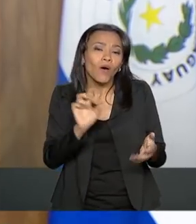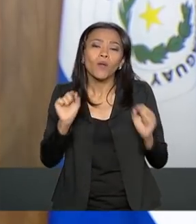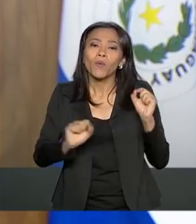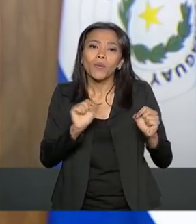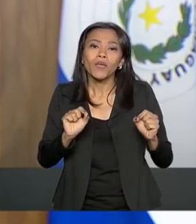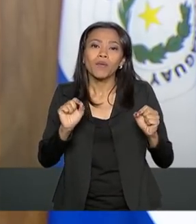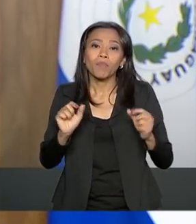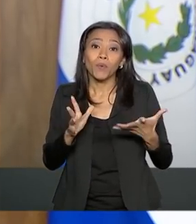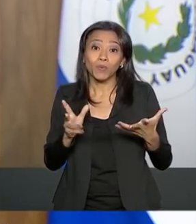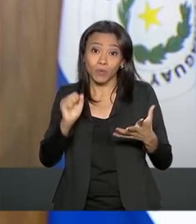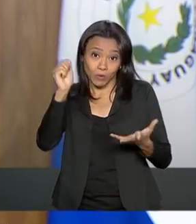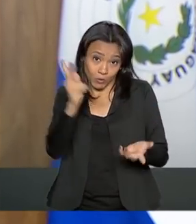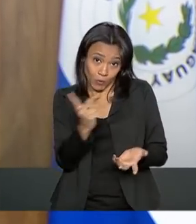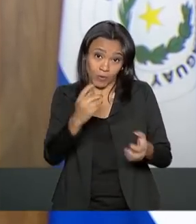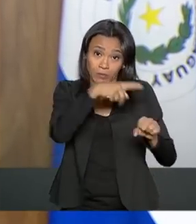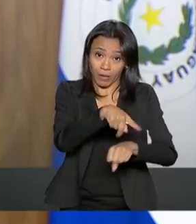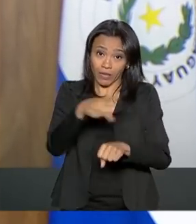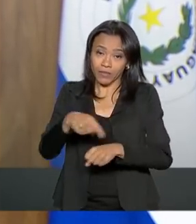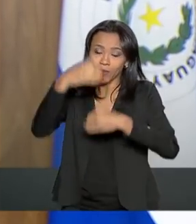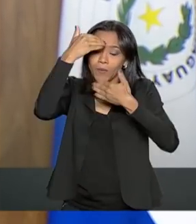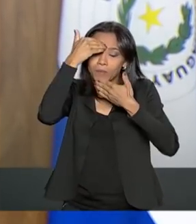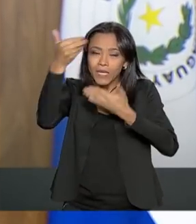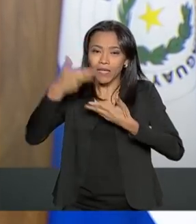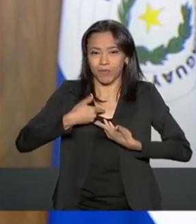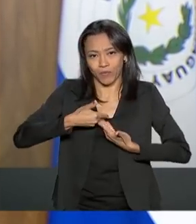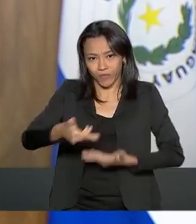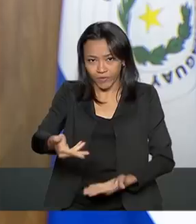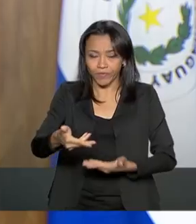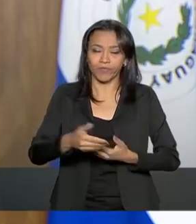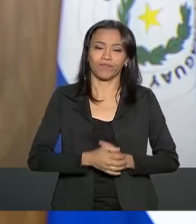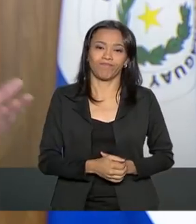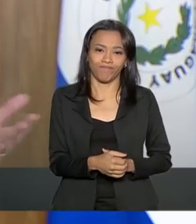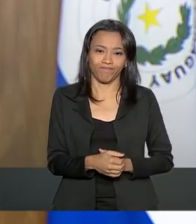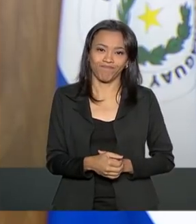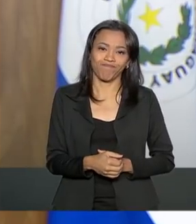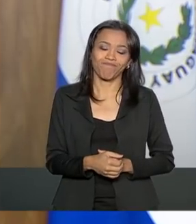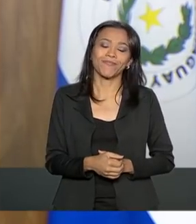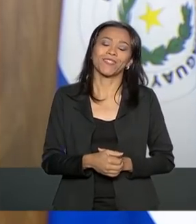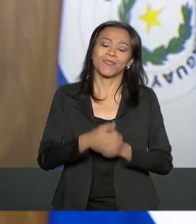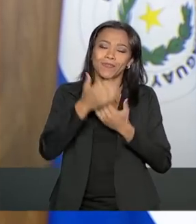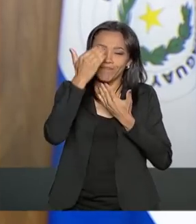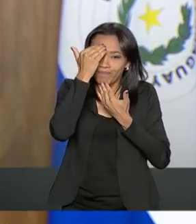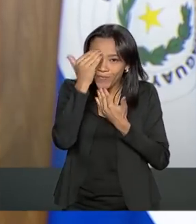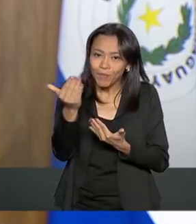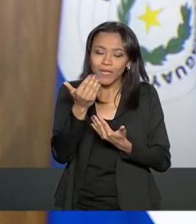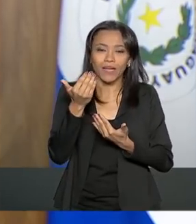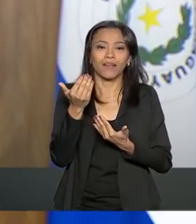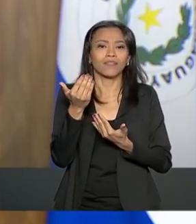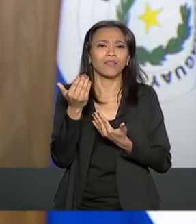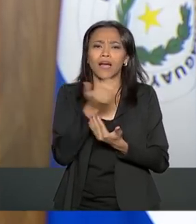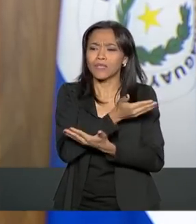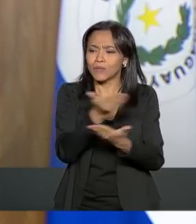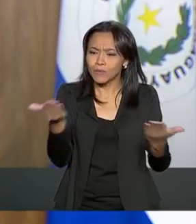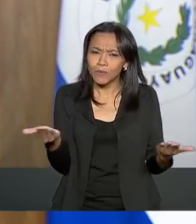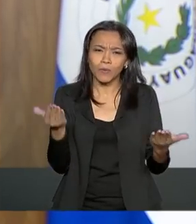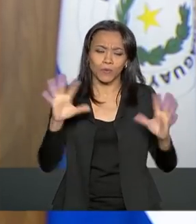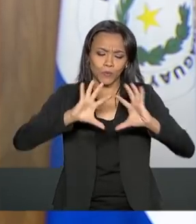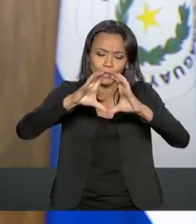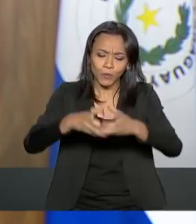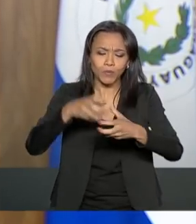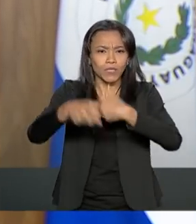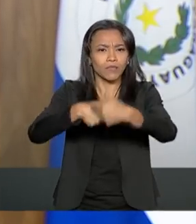nossa região. Muito obrigado pelo convite, senhor presidente. Muito obrigado a toda a equipe de